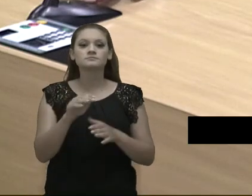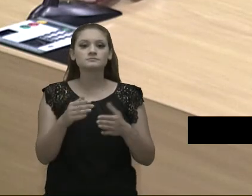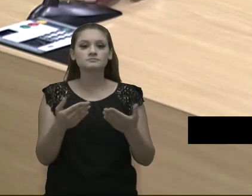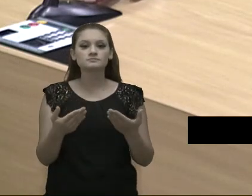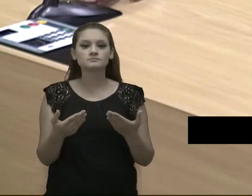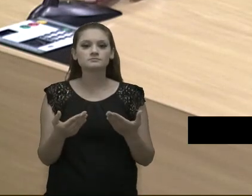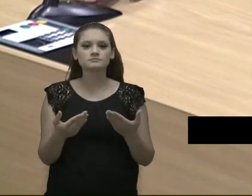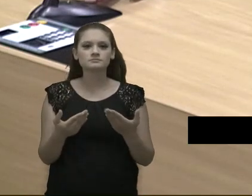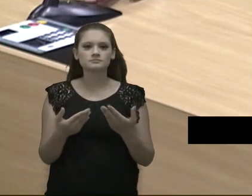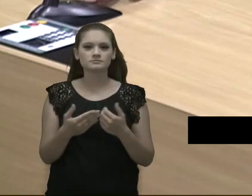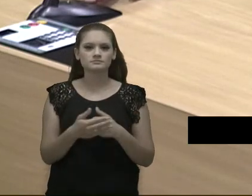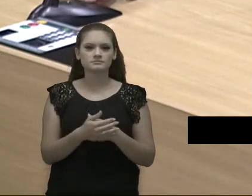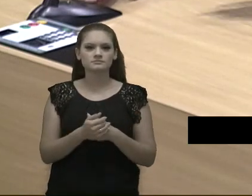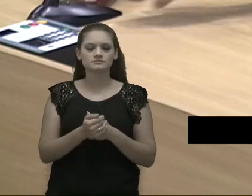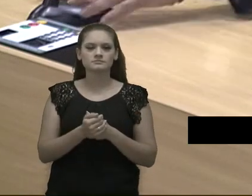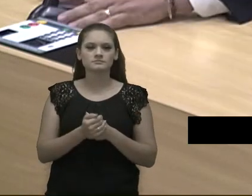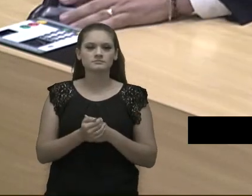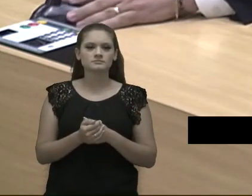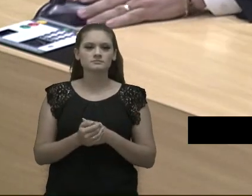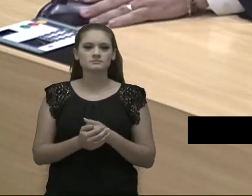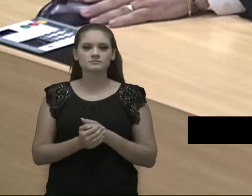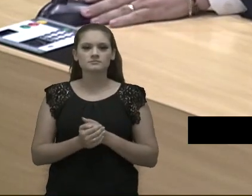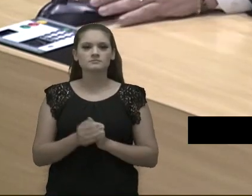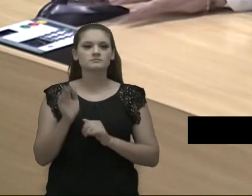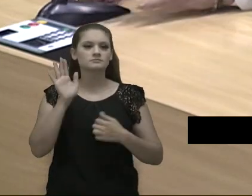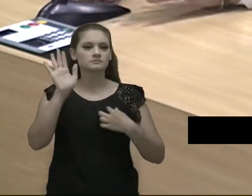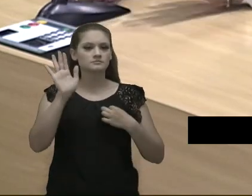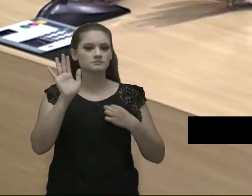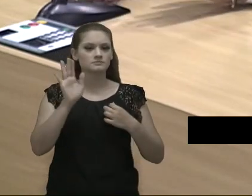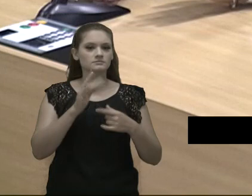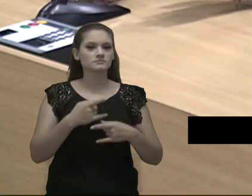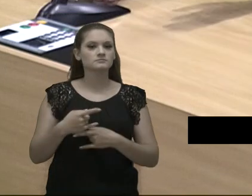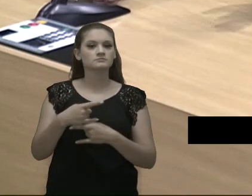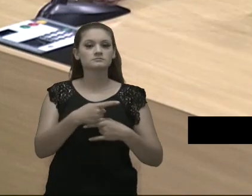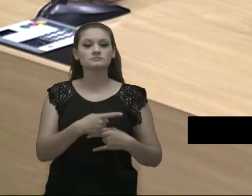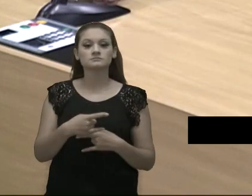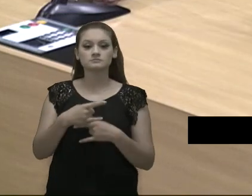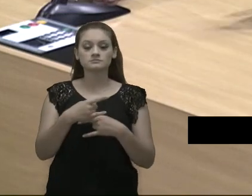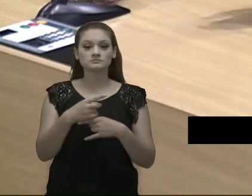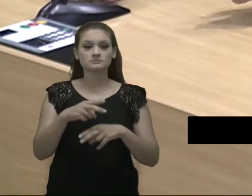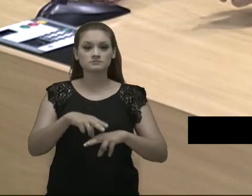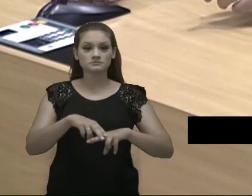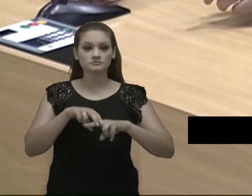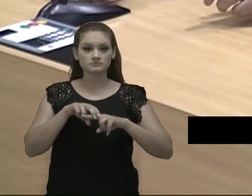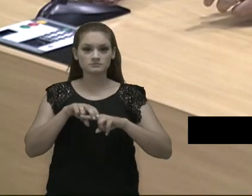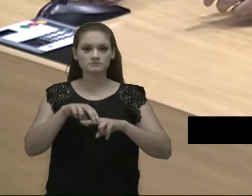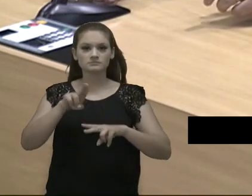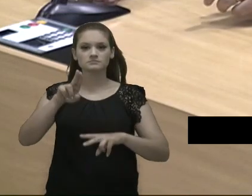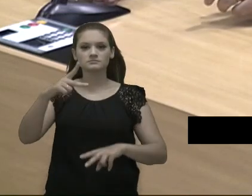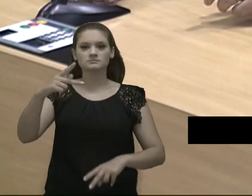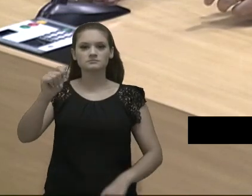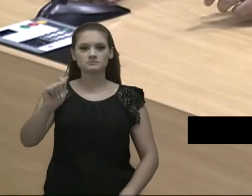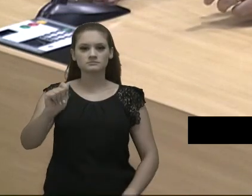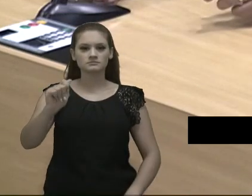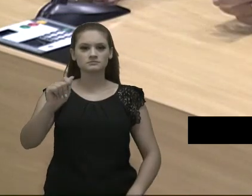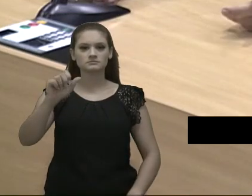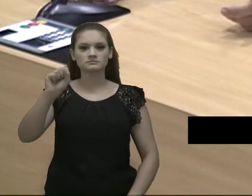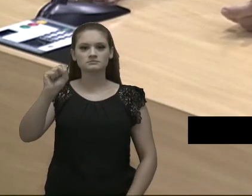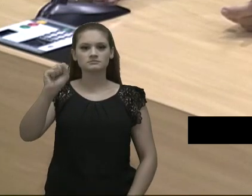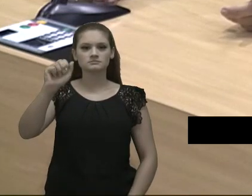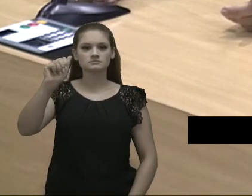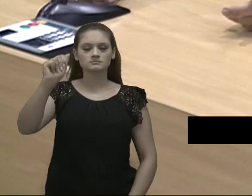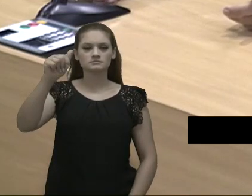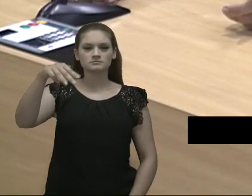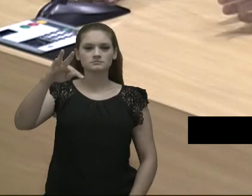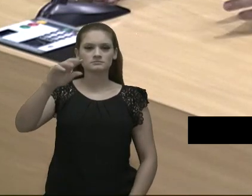ordem. Só apertar. Pela ordem, plantões à distância referente à UPA Santa Helena, é isso? não da vida pessoal